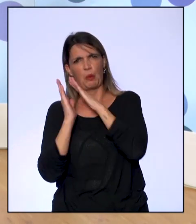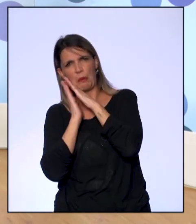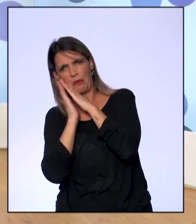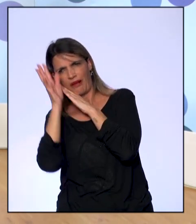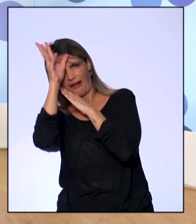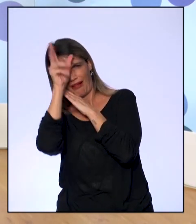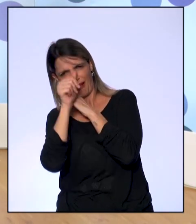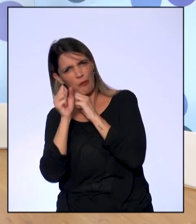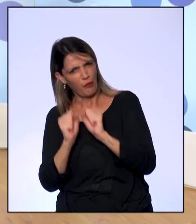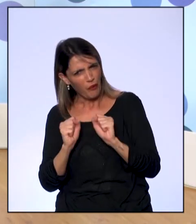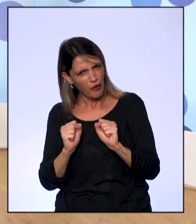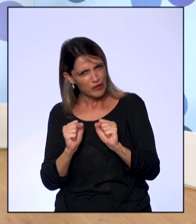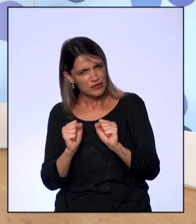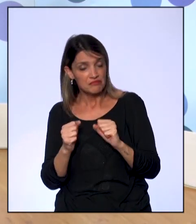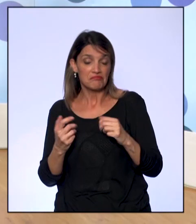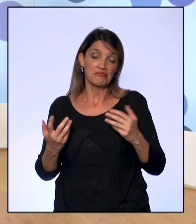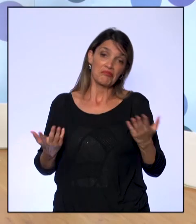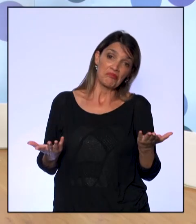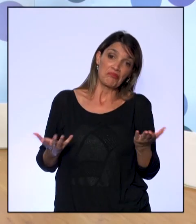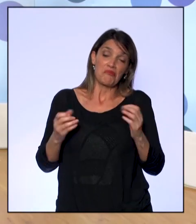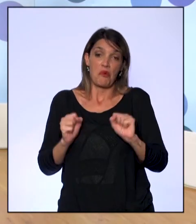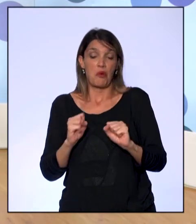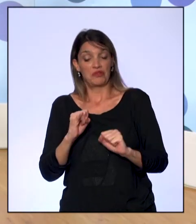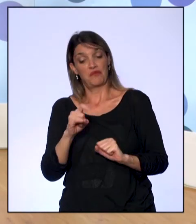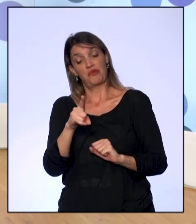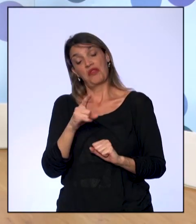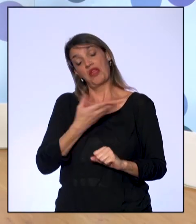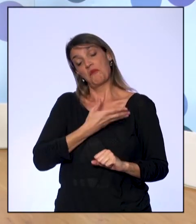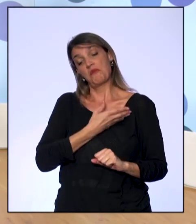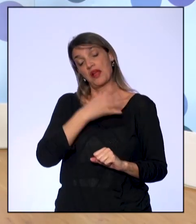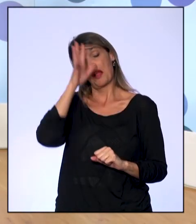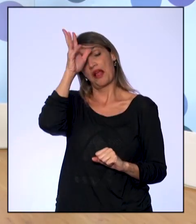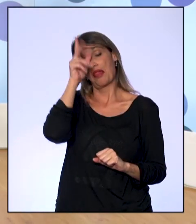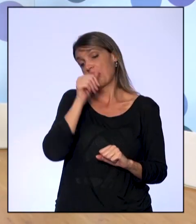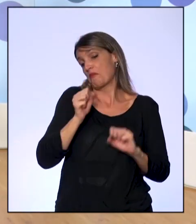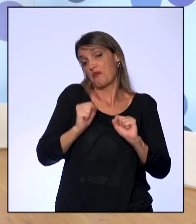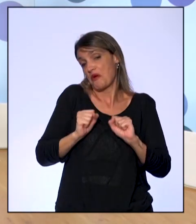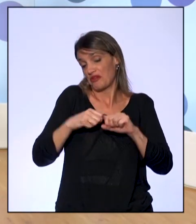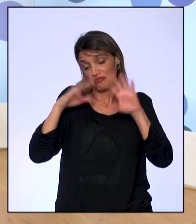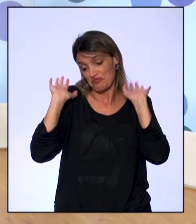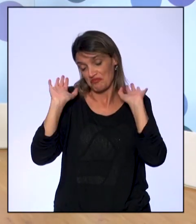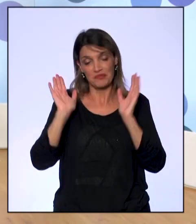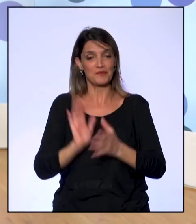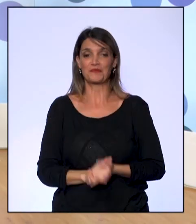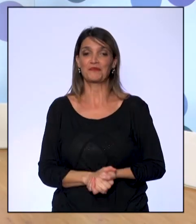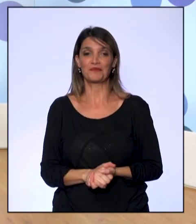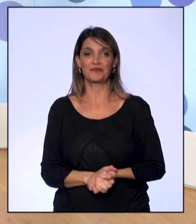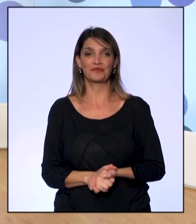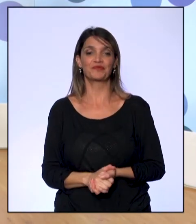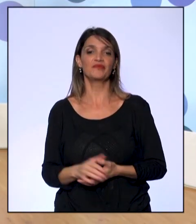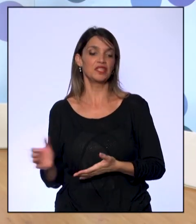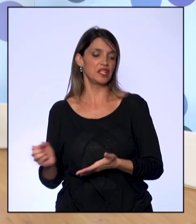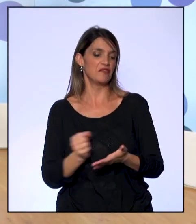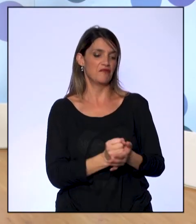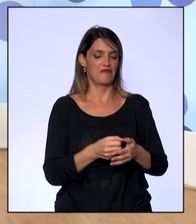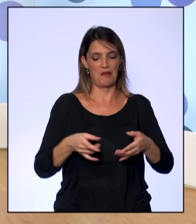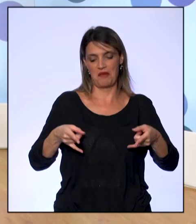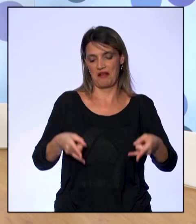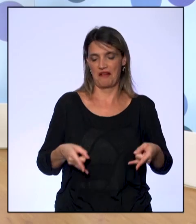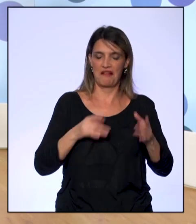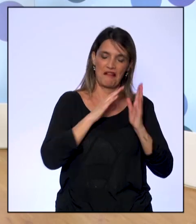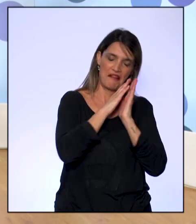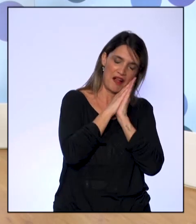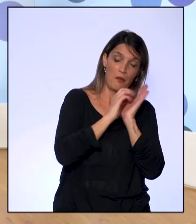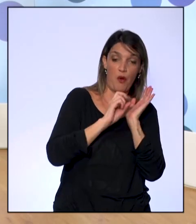pode se você pensar pode se você tem uma galinha de estimação né você pode levar galinha para cama ou então vou se você quiser